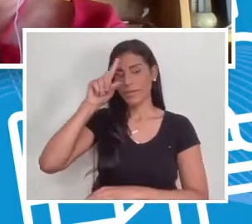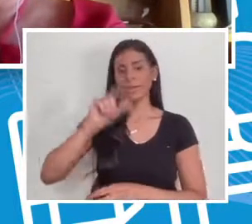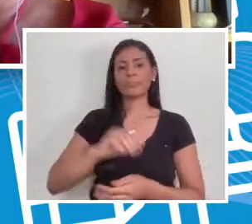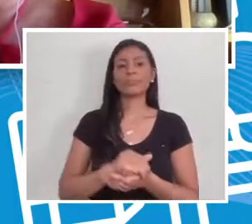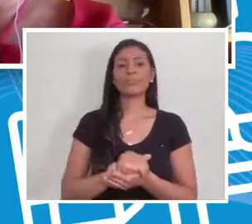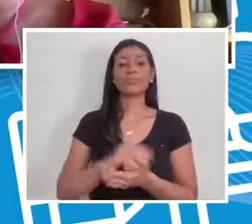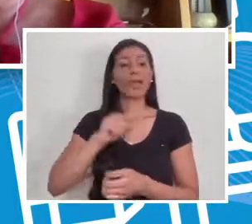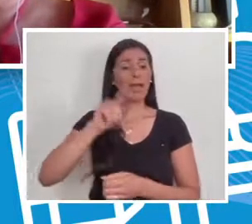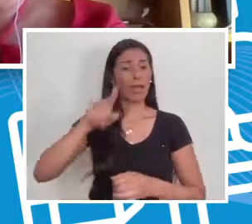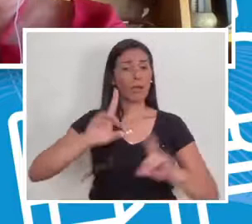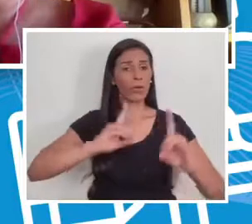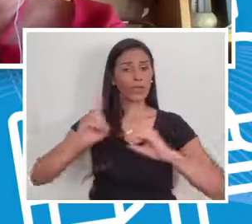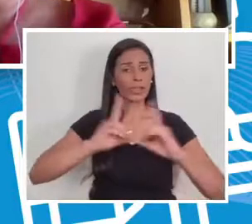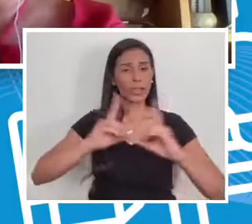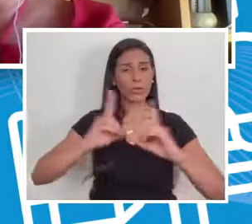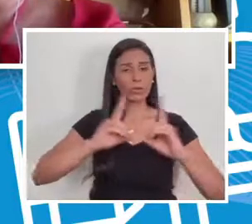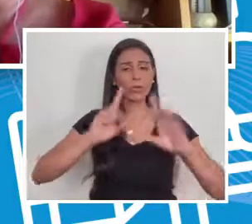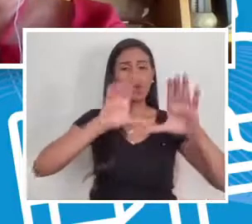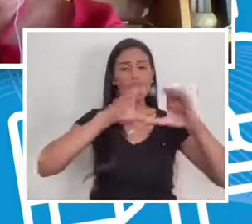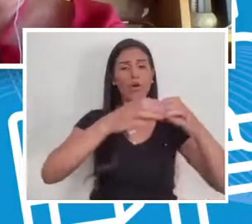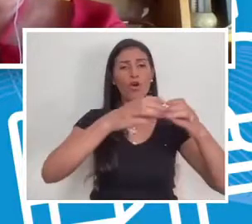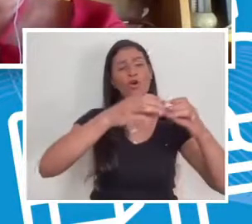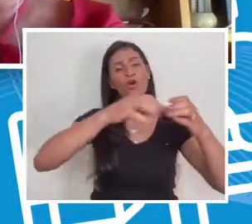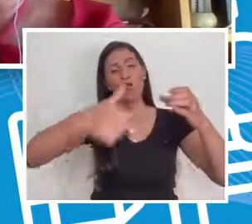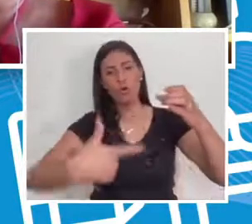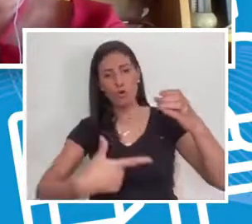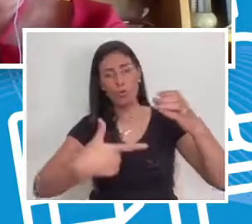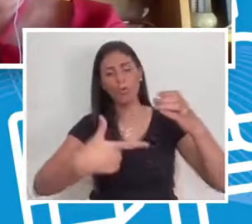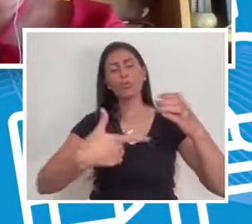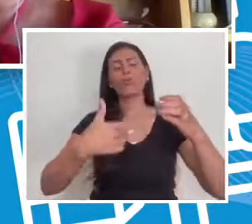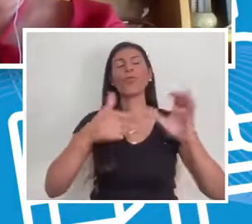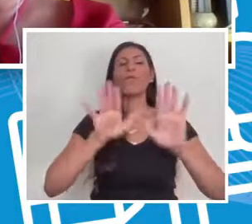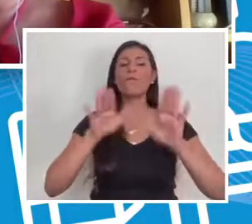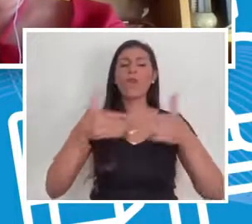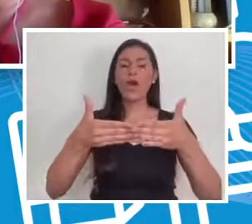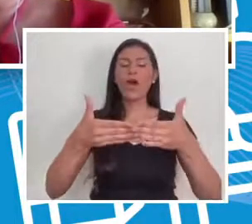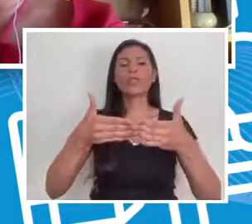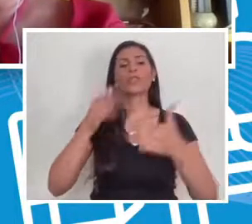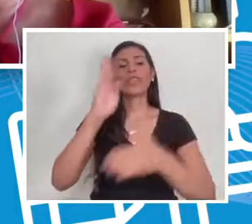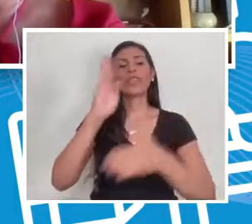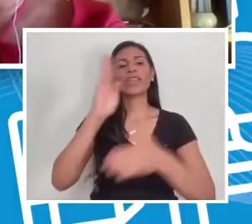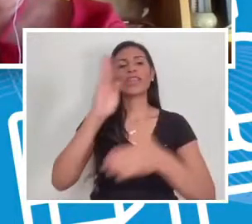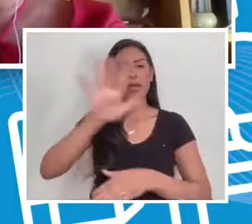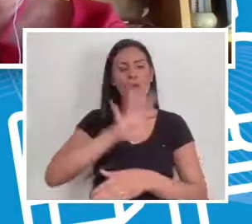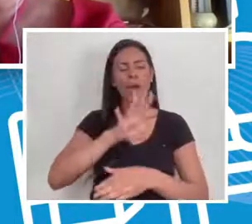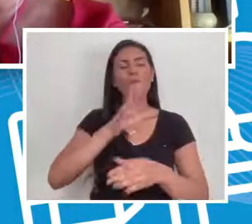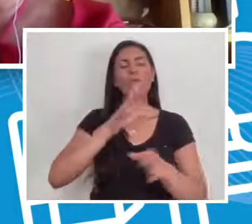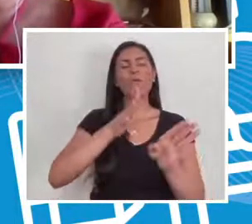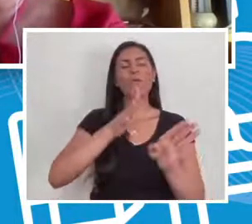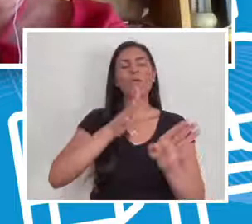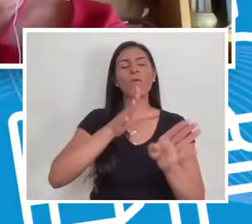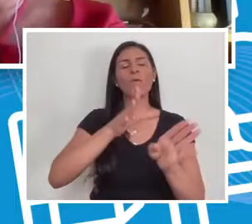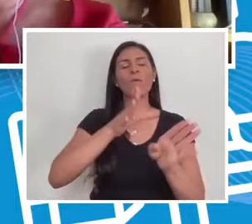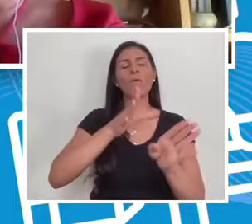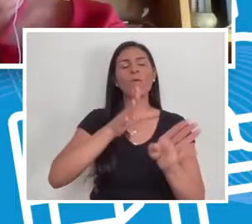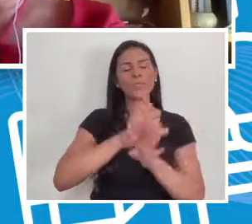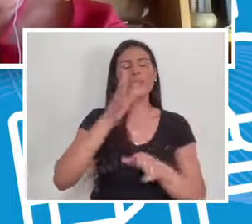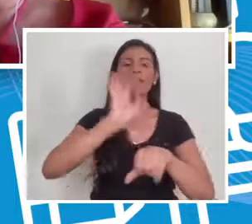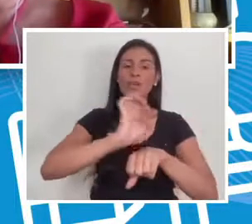do subgrupo de estudo de ensino médio no Fórum Nacional de Conselhos Estaduais de Educação, no FONSED,